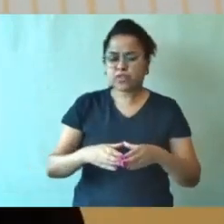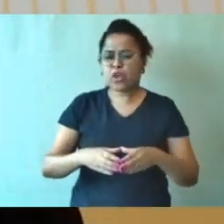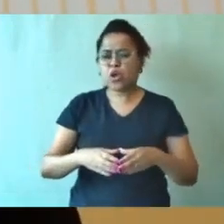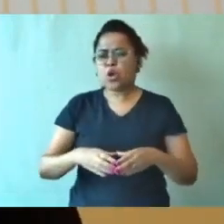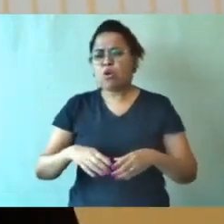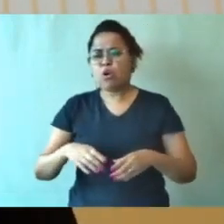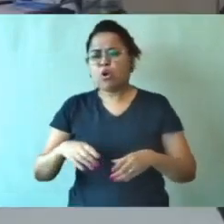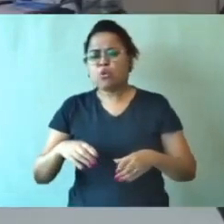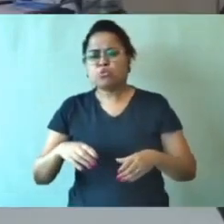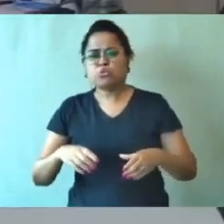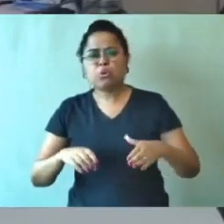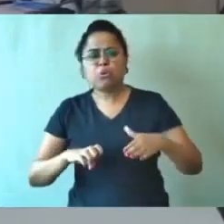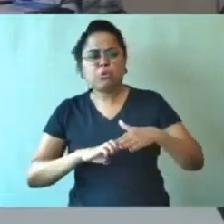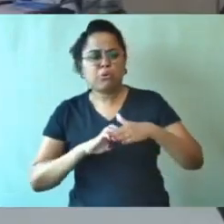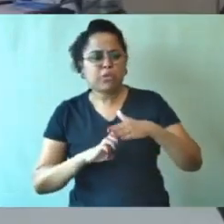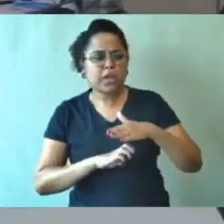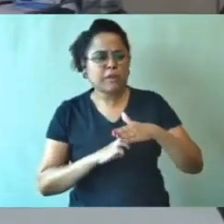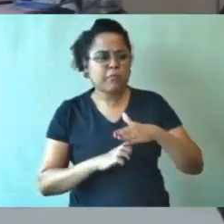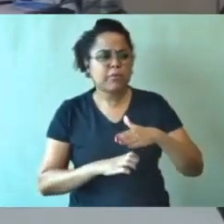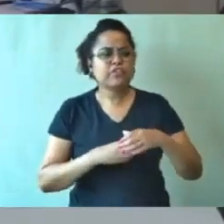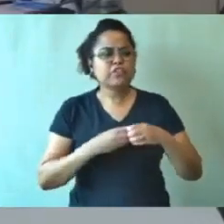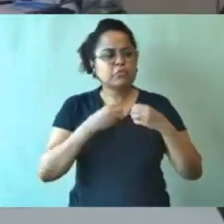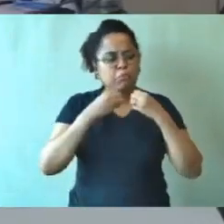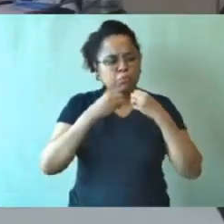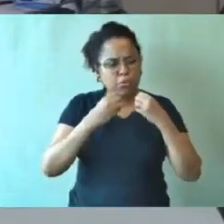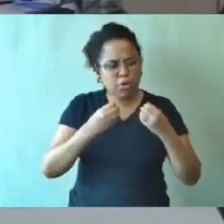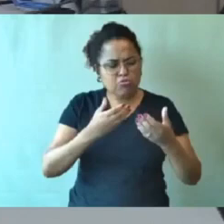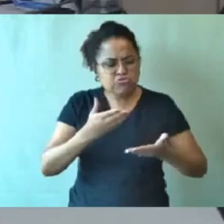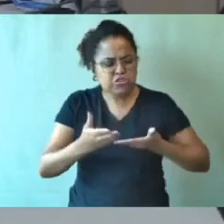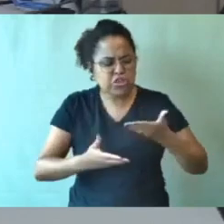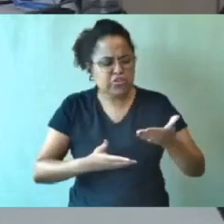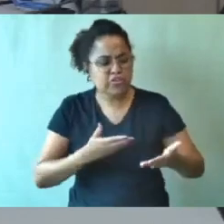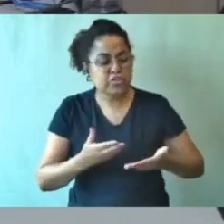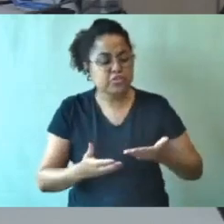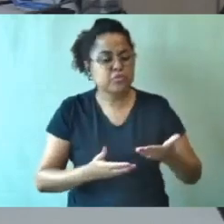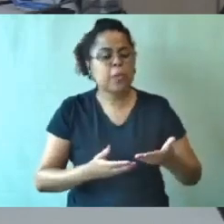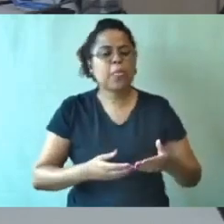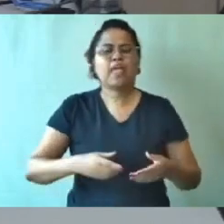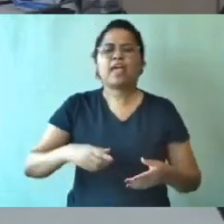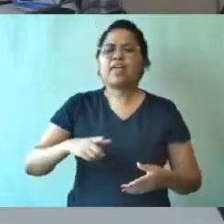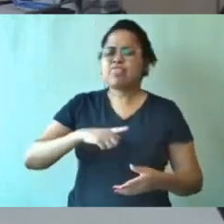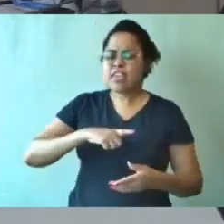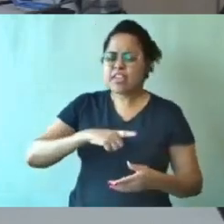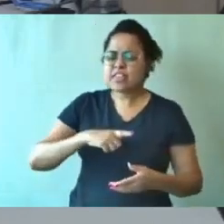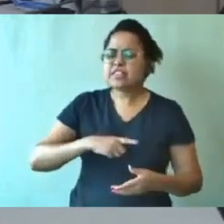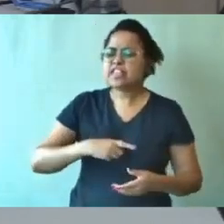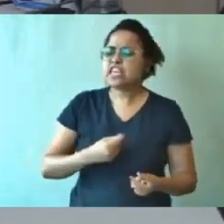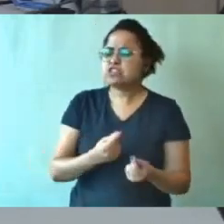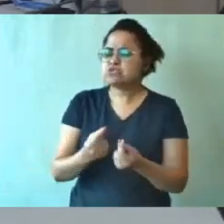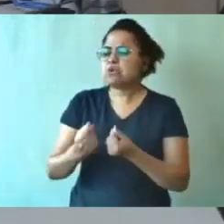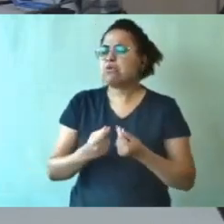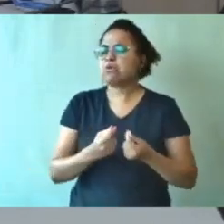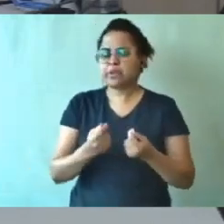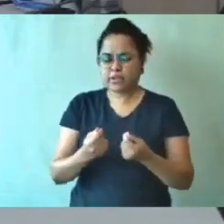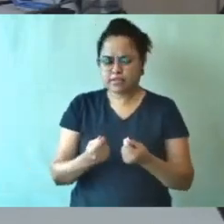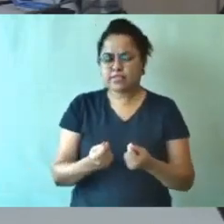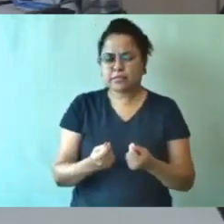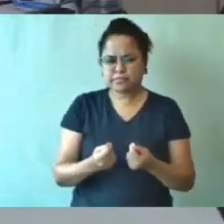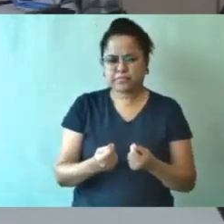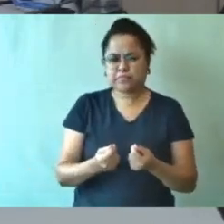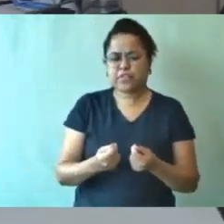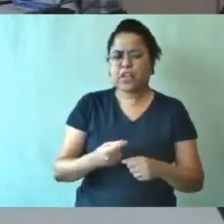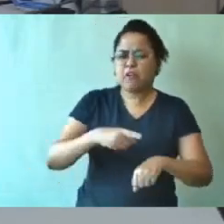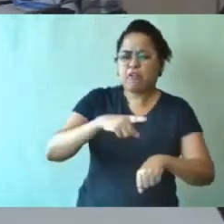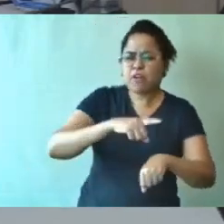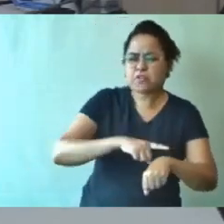um bom serviço tem que ter, de fato, a sua remuneração. Eu acho que em vários momentos dessa história da